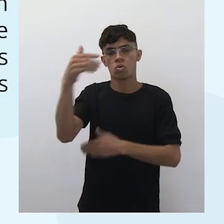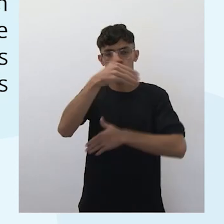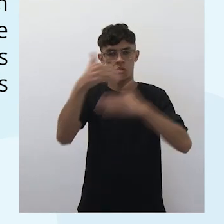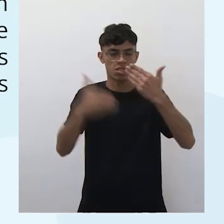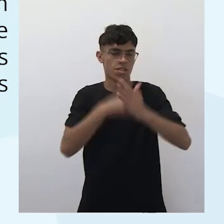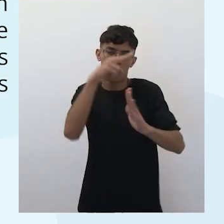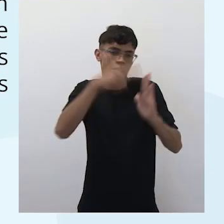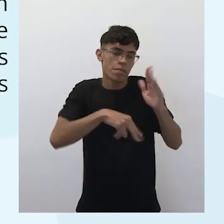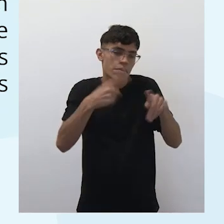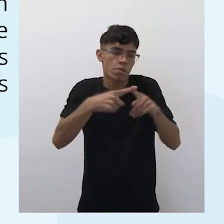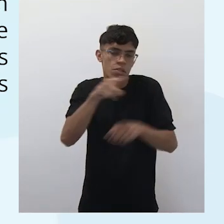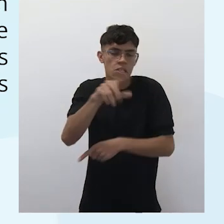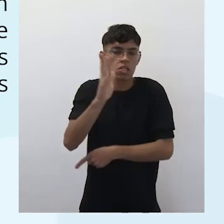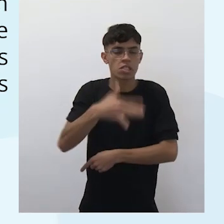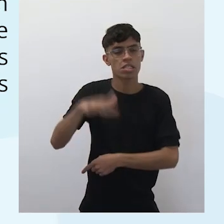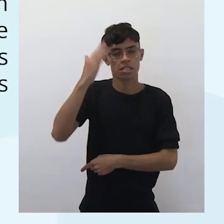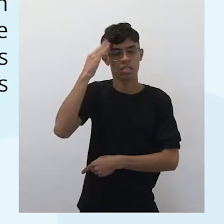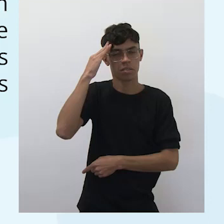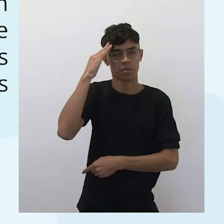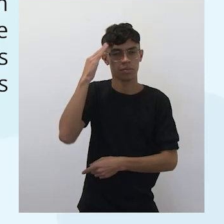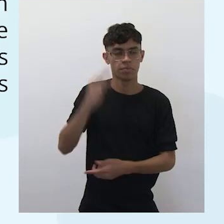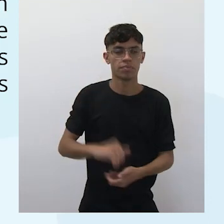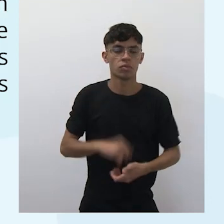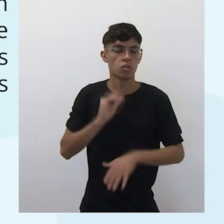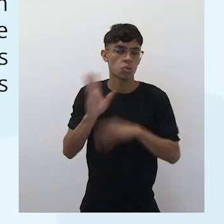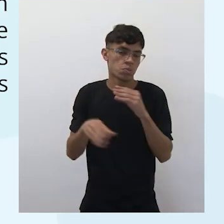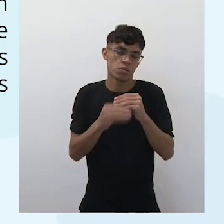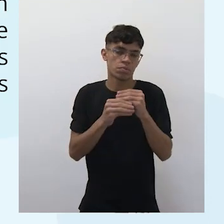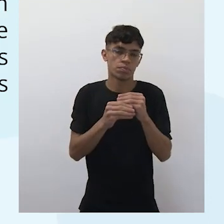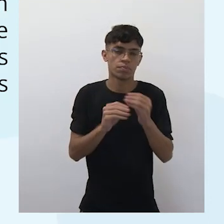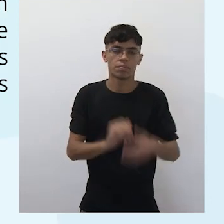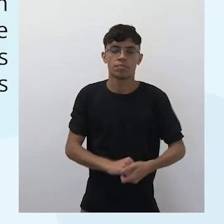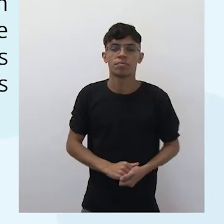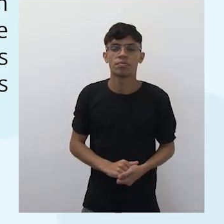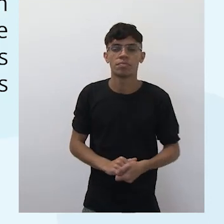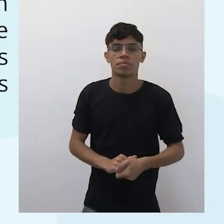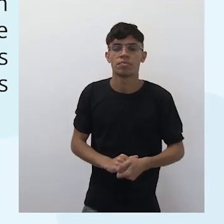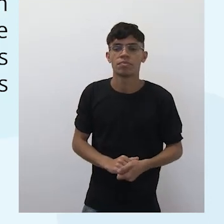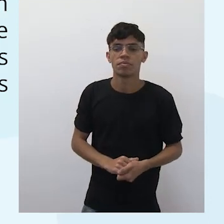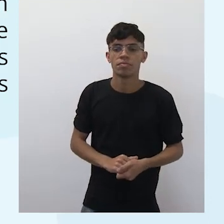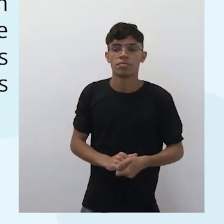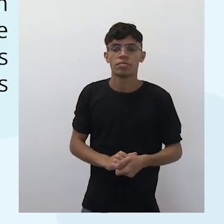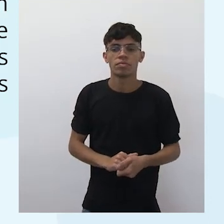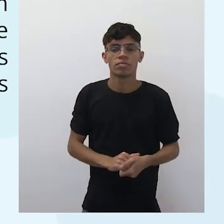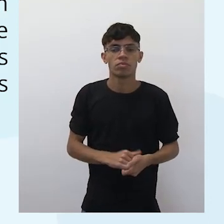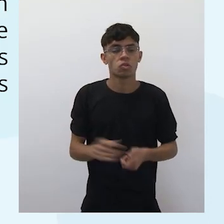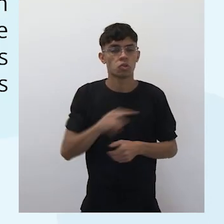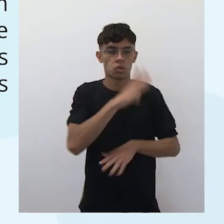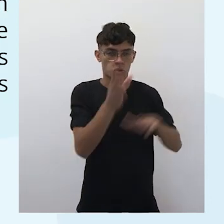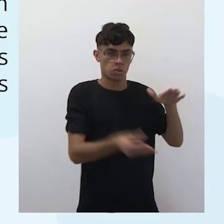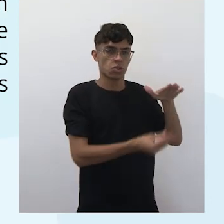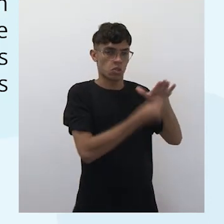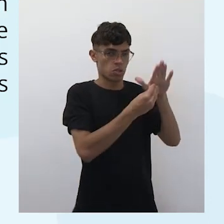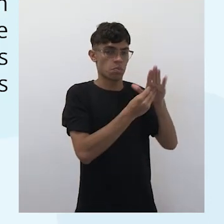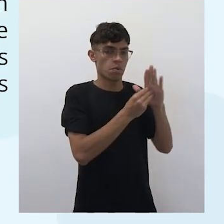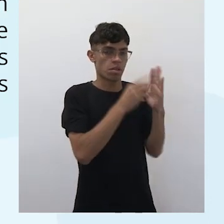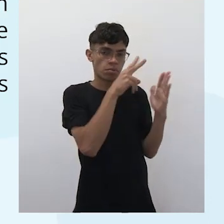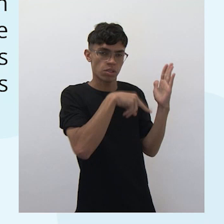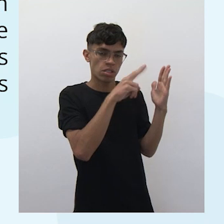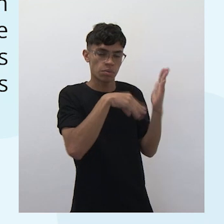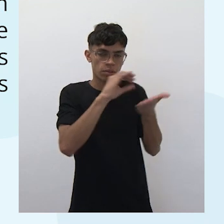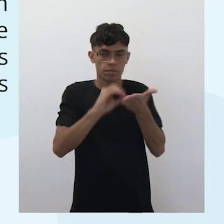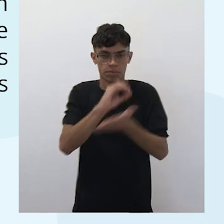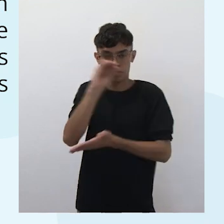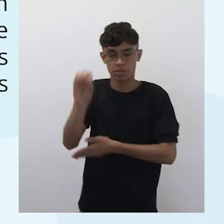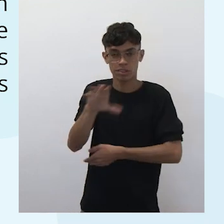vou ler todos, que você já tem essa questão material, só vou fazer um destaque, buscar, né, no repositório, no centro de